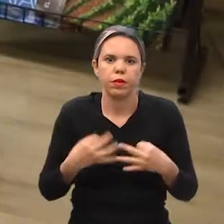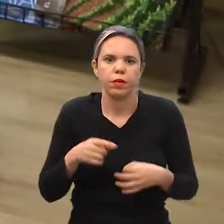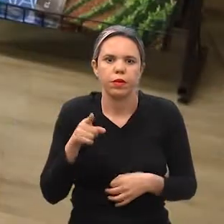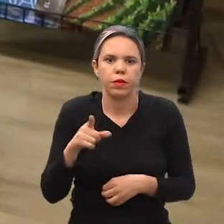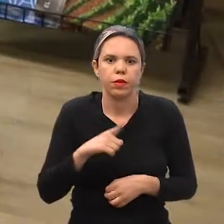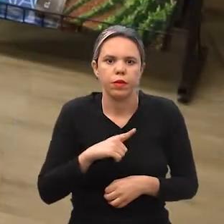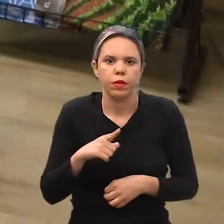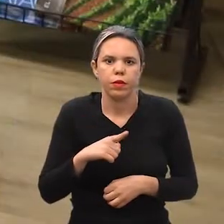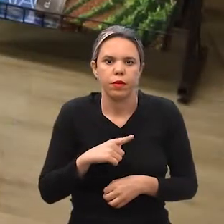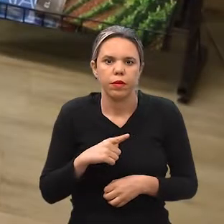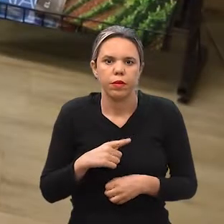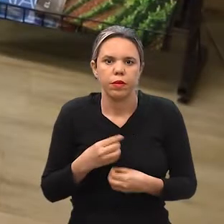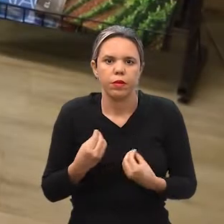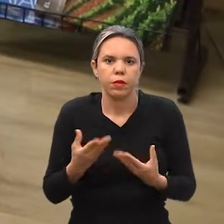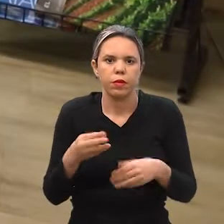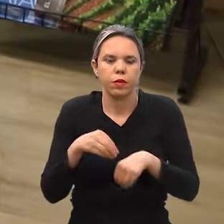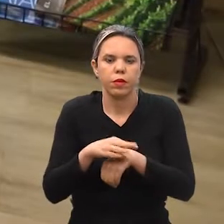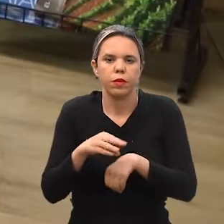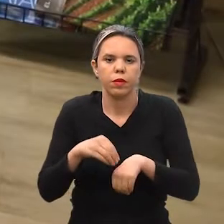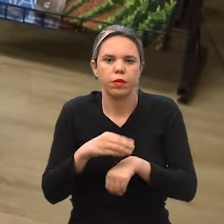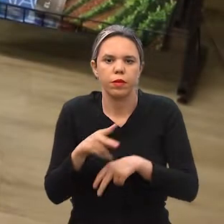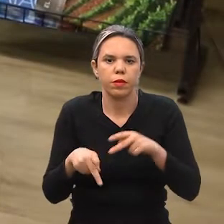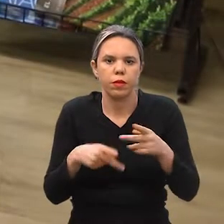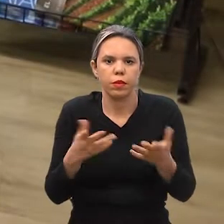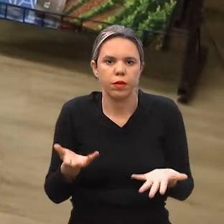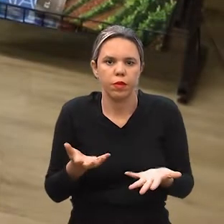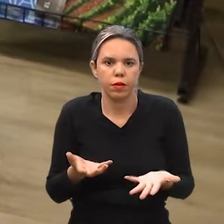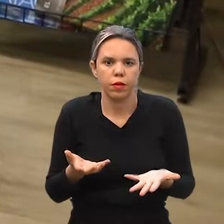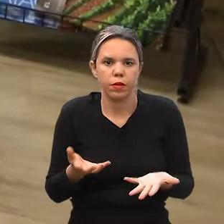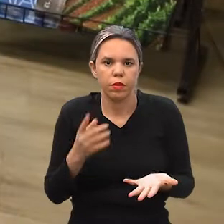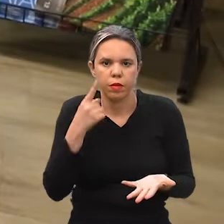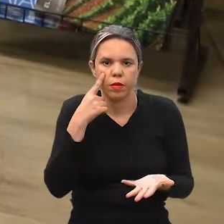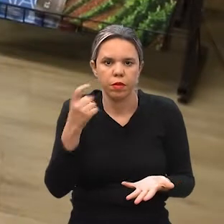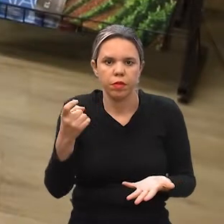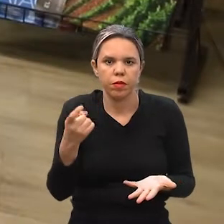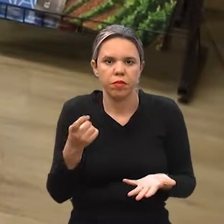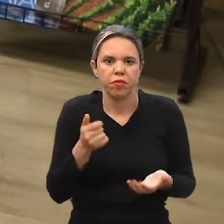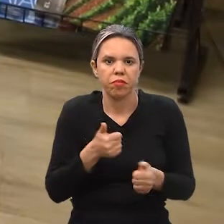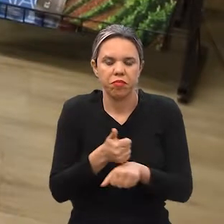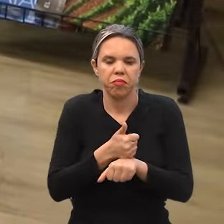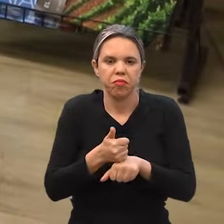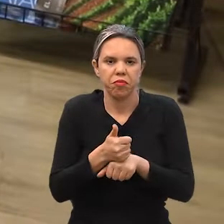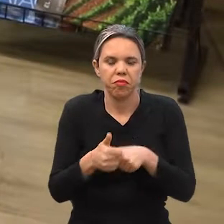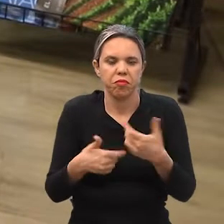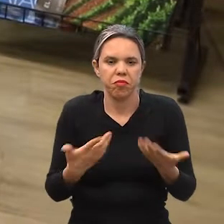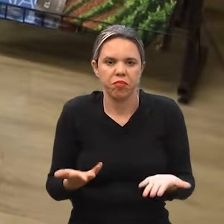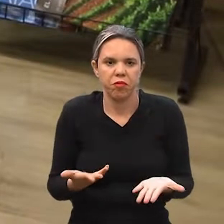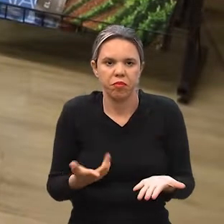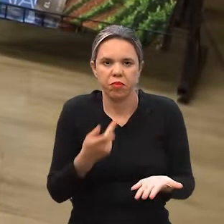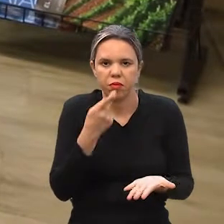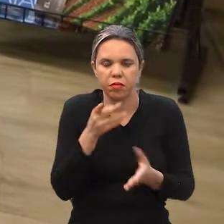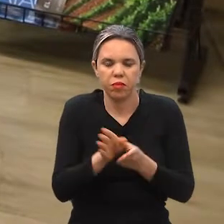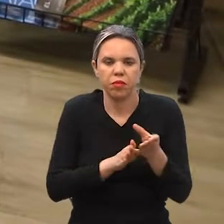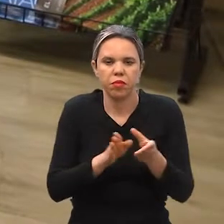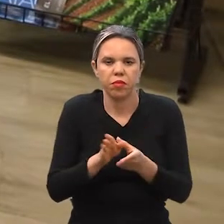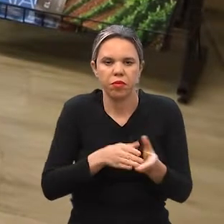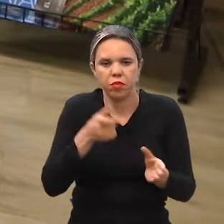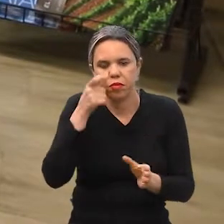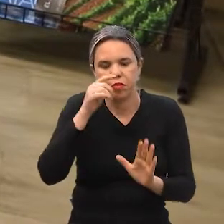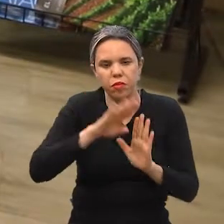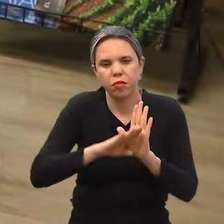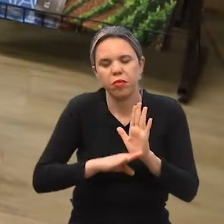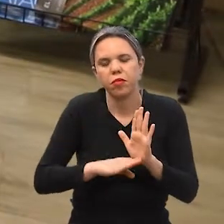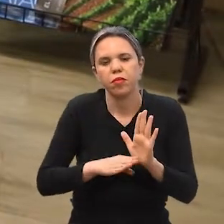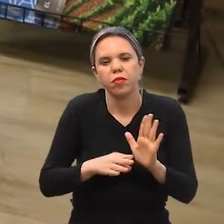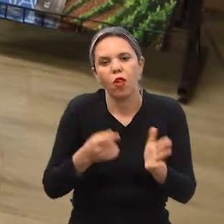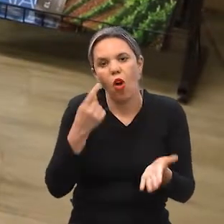você tivesse que dar uma dica para quem tem interesse em seguir nessa área, tá vendo o quadro, se liga na